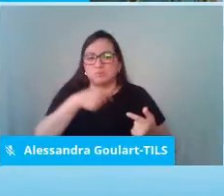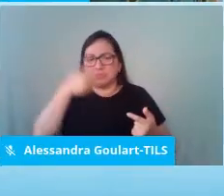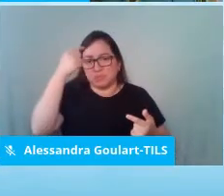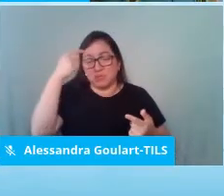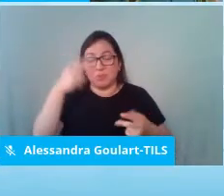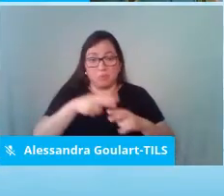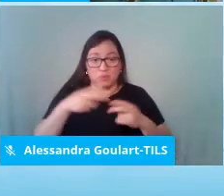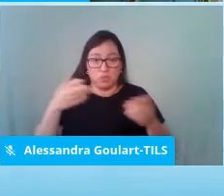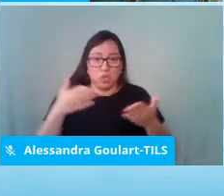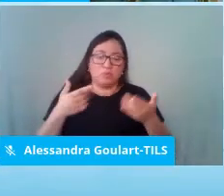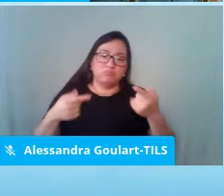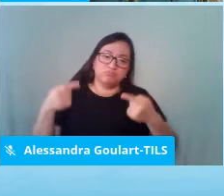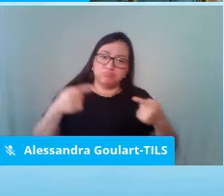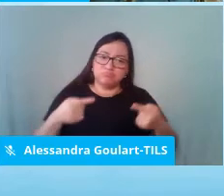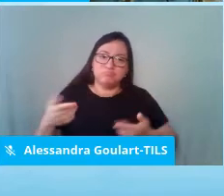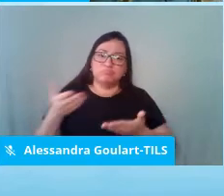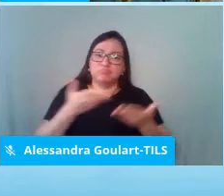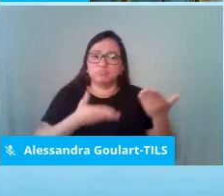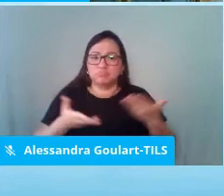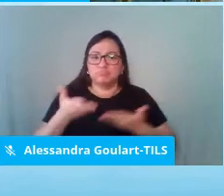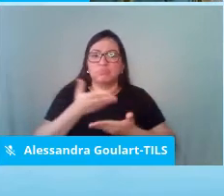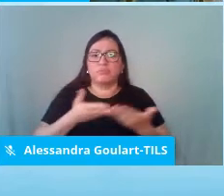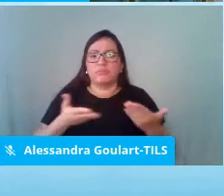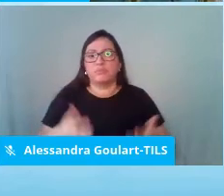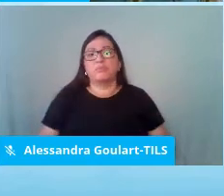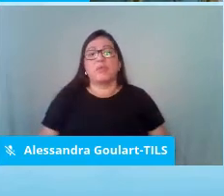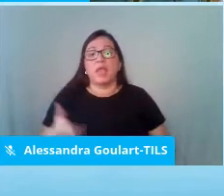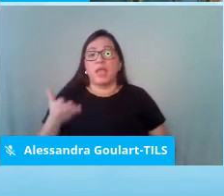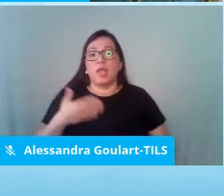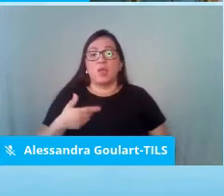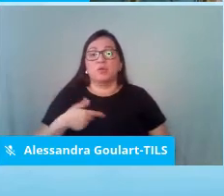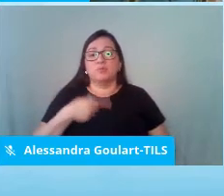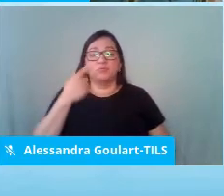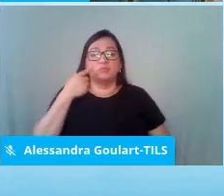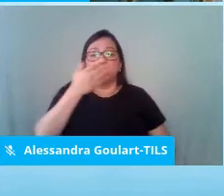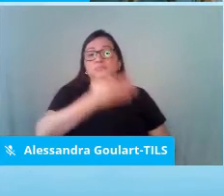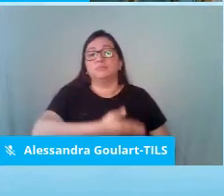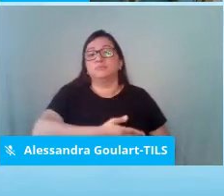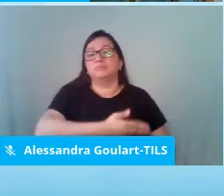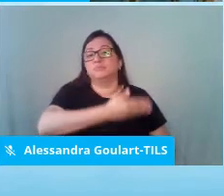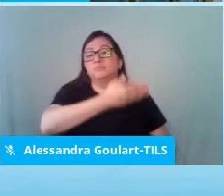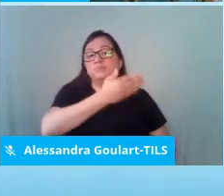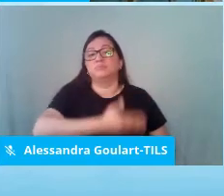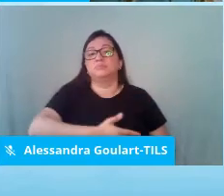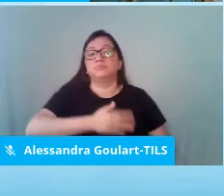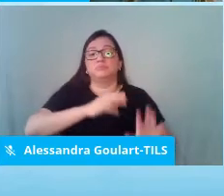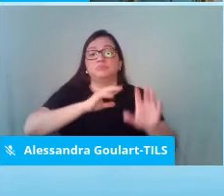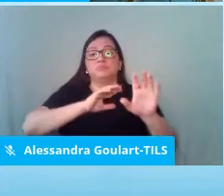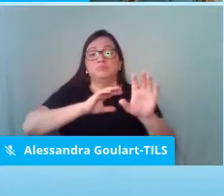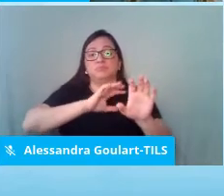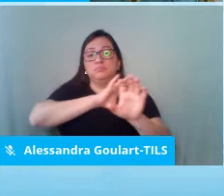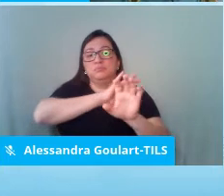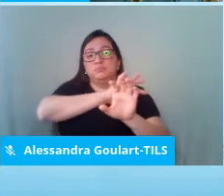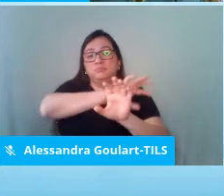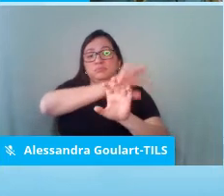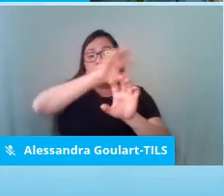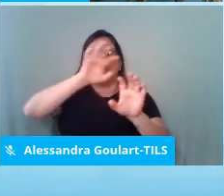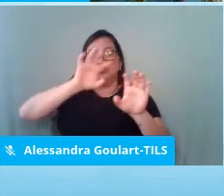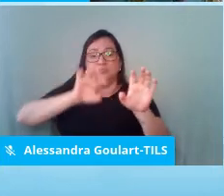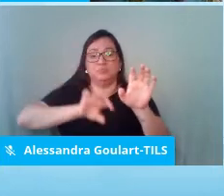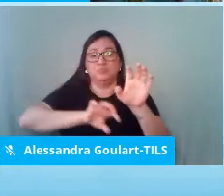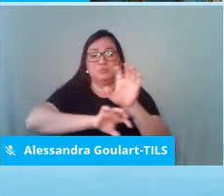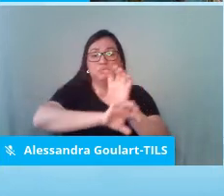um pouquinho de prevenção combinada. Aqui a gente tem, pessoal, uma mandala, tá? Que fala sobre